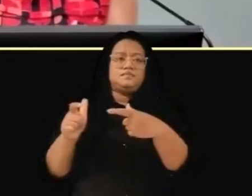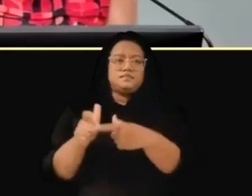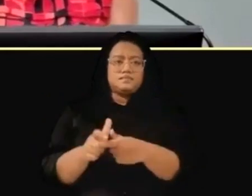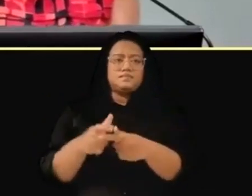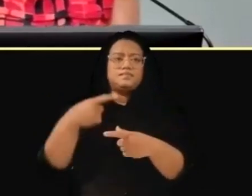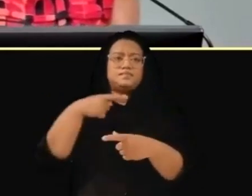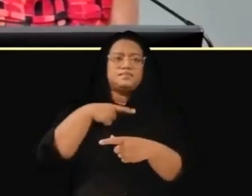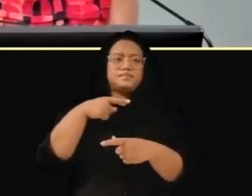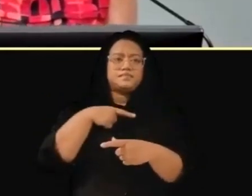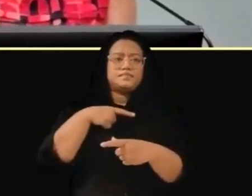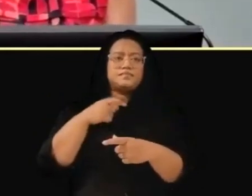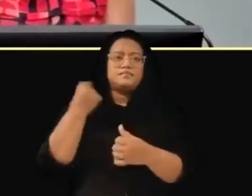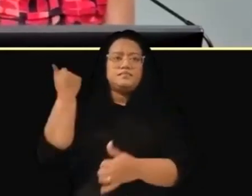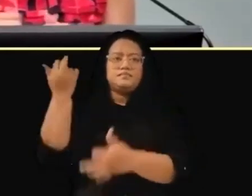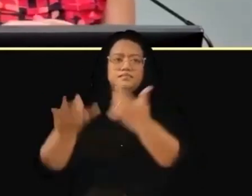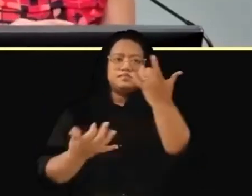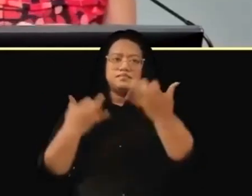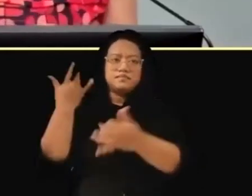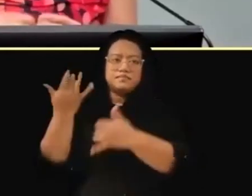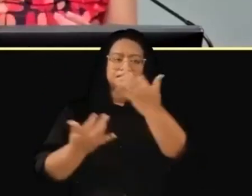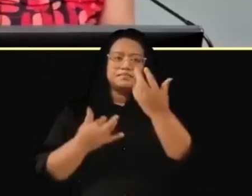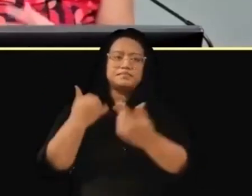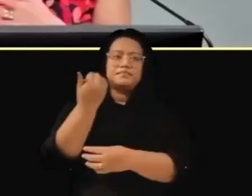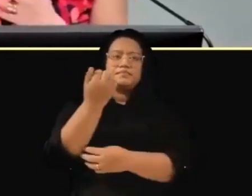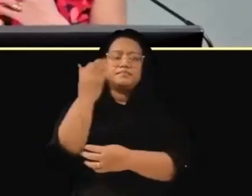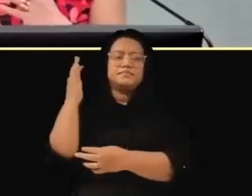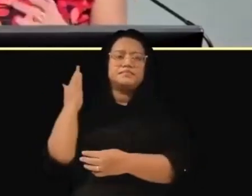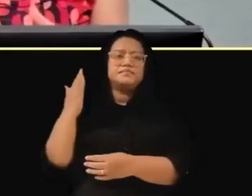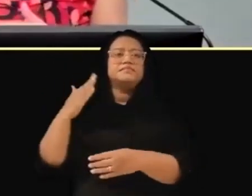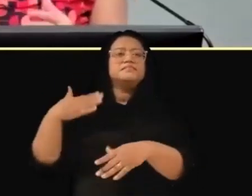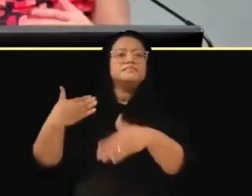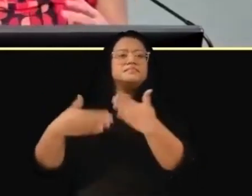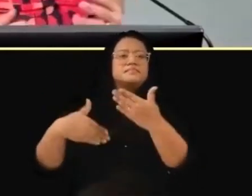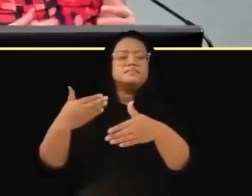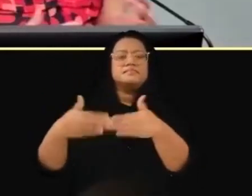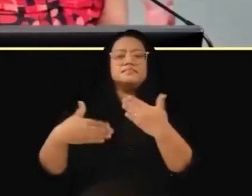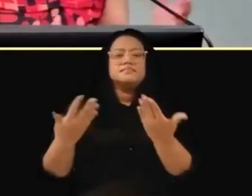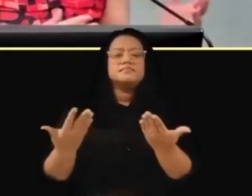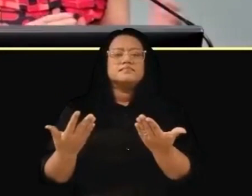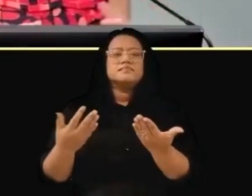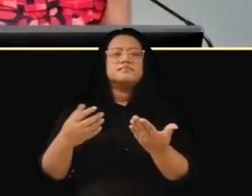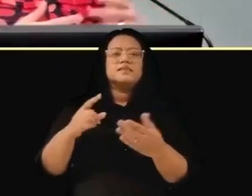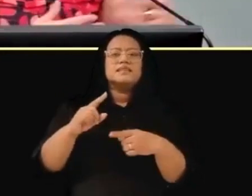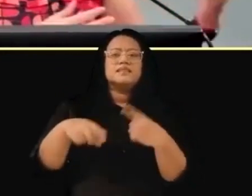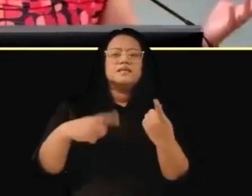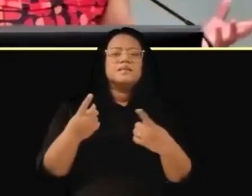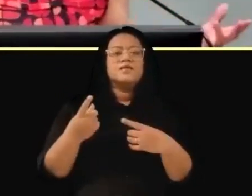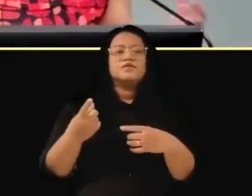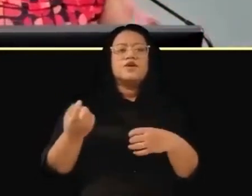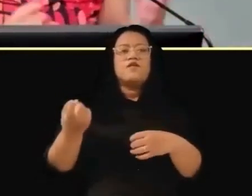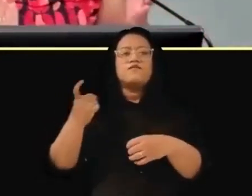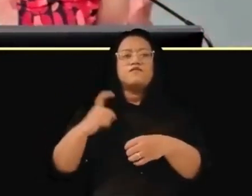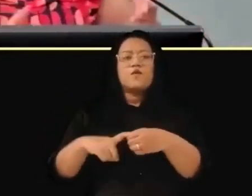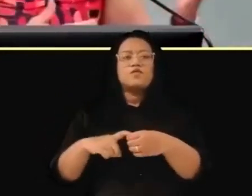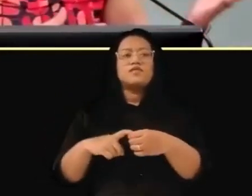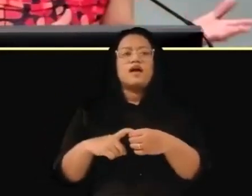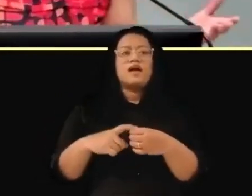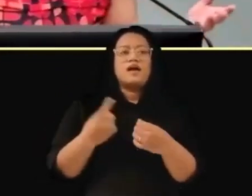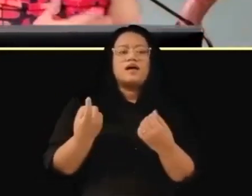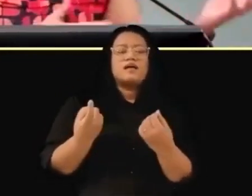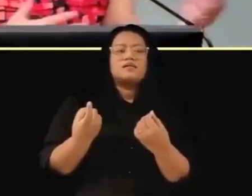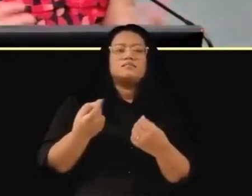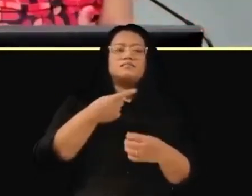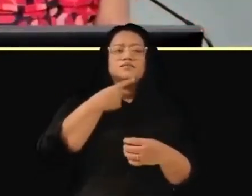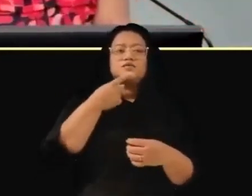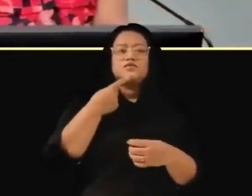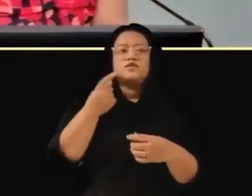ocorriam os incêndios florestais, e depois já era impossível restituir a situação anterior, resgatar o